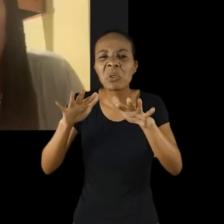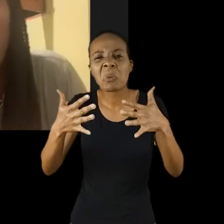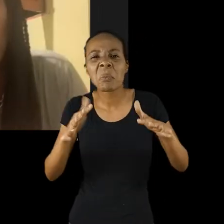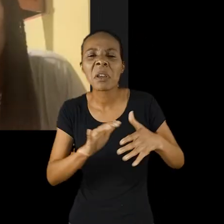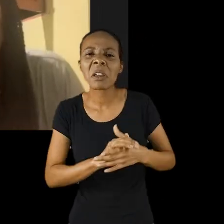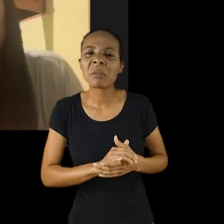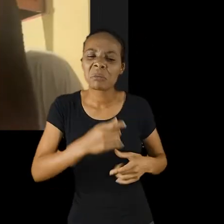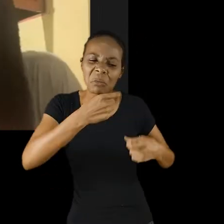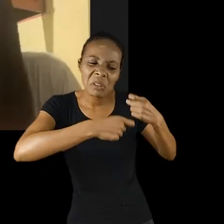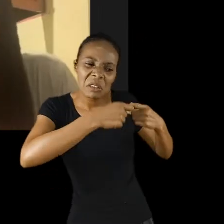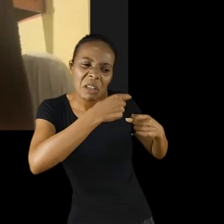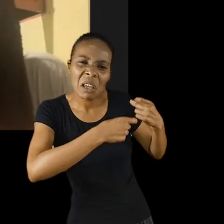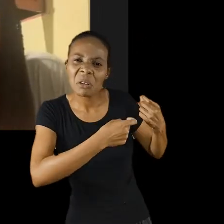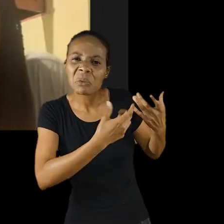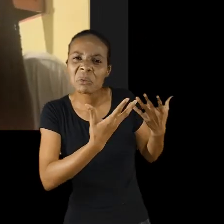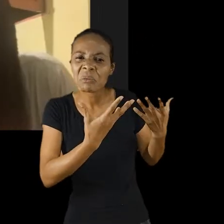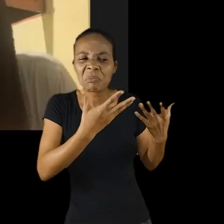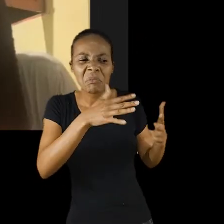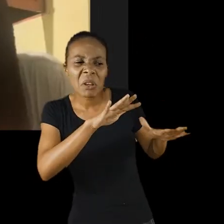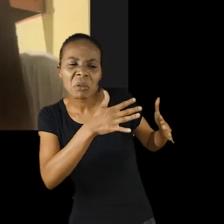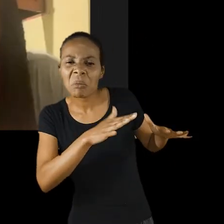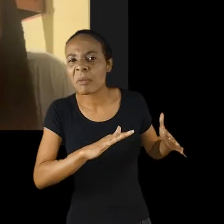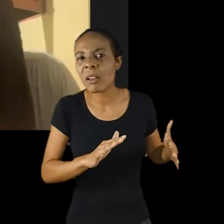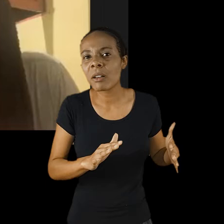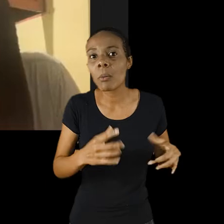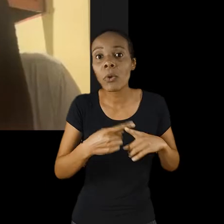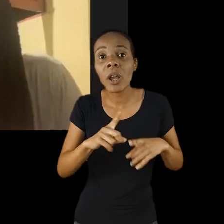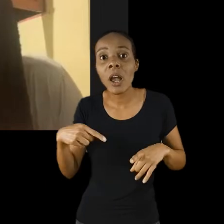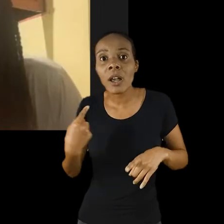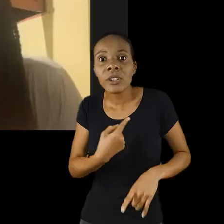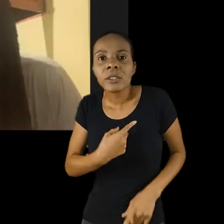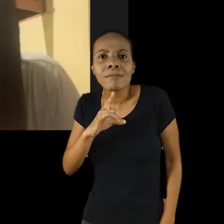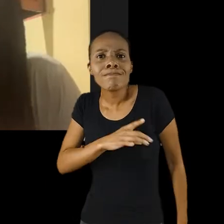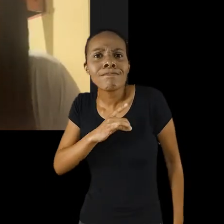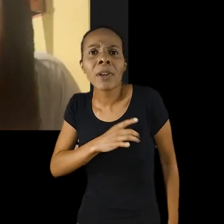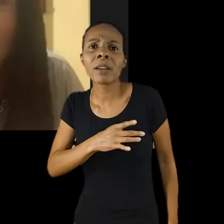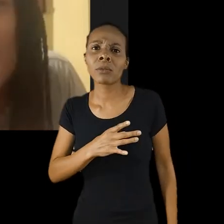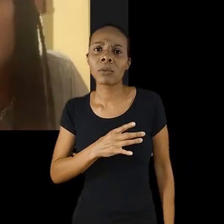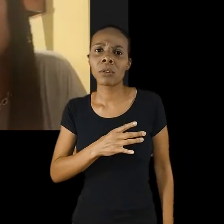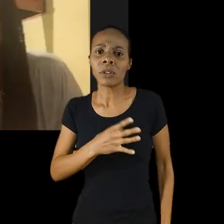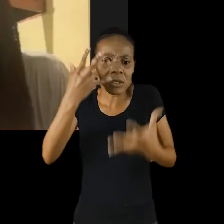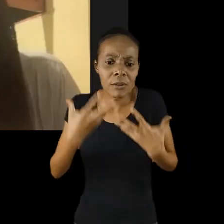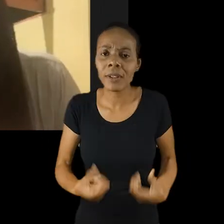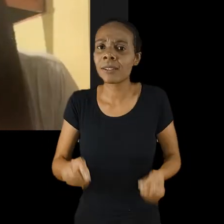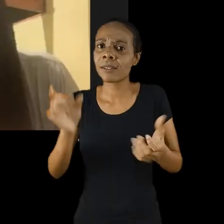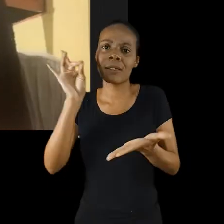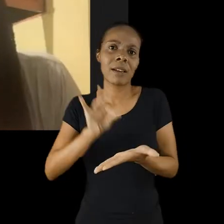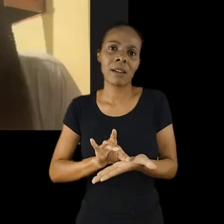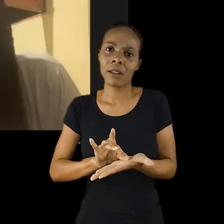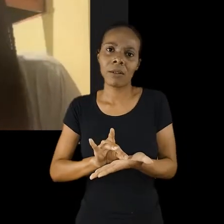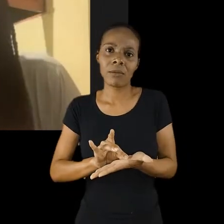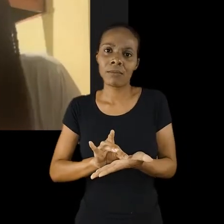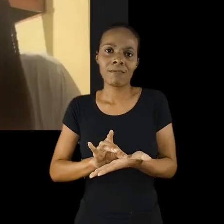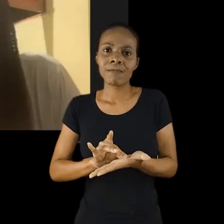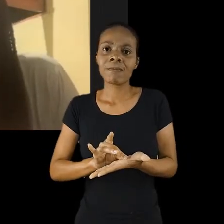tem medo de não ser assumida de novo. A gente tem medo de não ser amada, mesmo que tão pequeno. E aí é